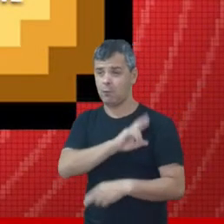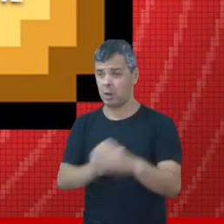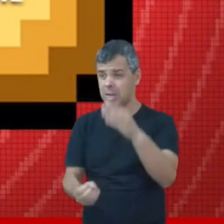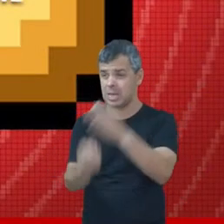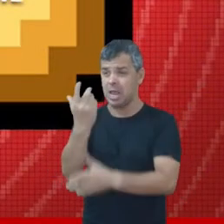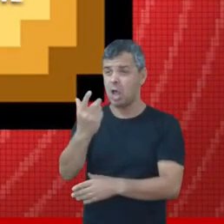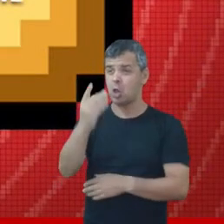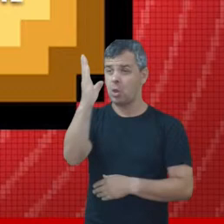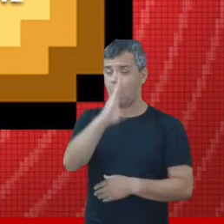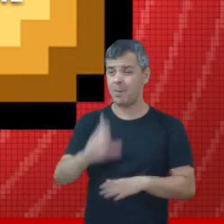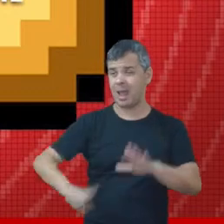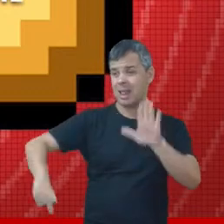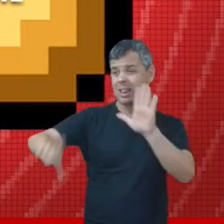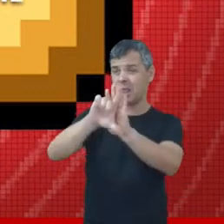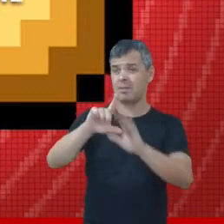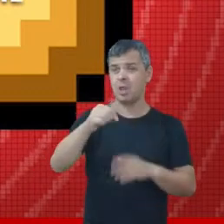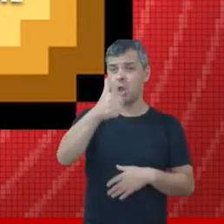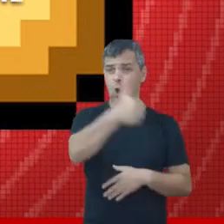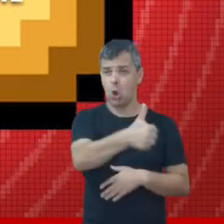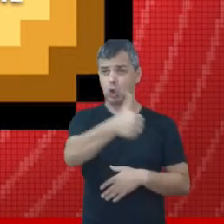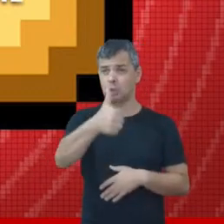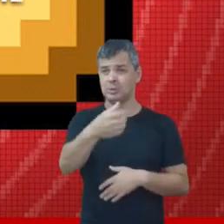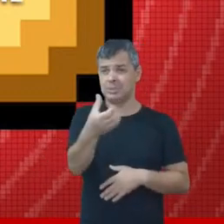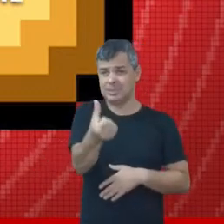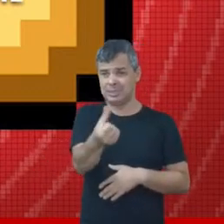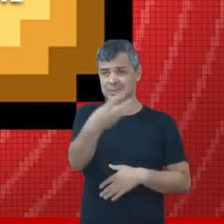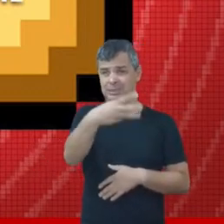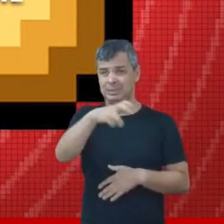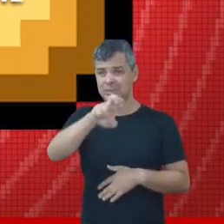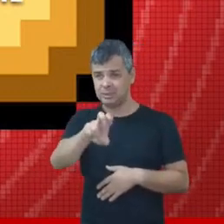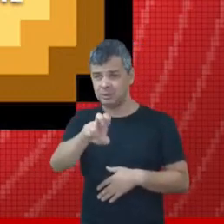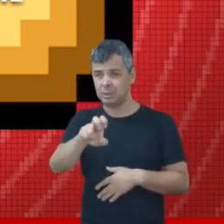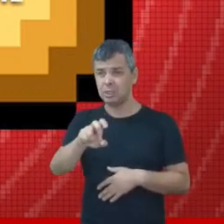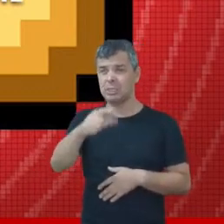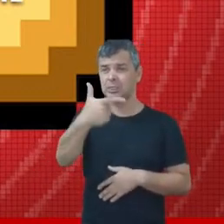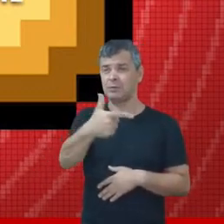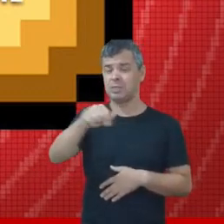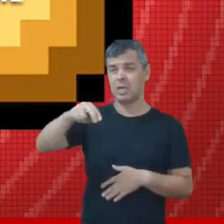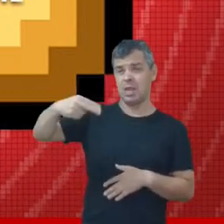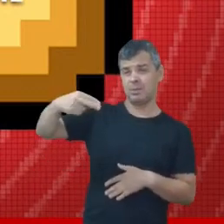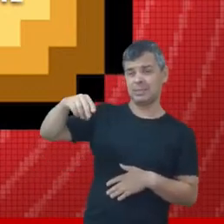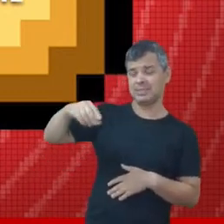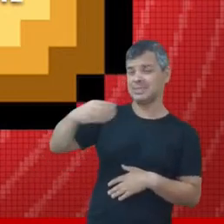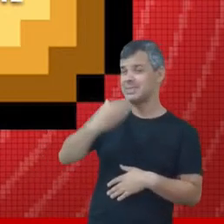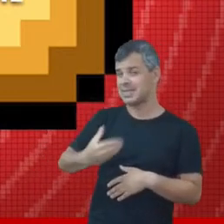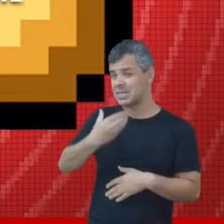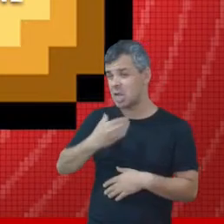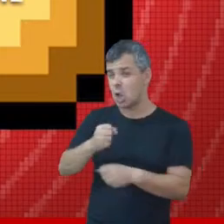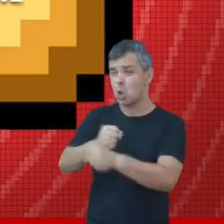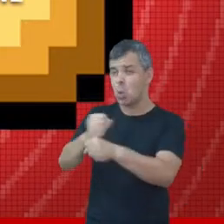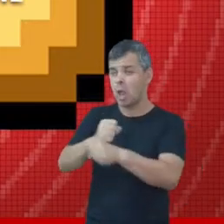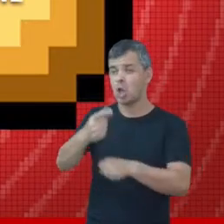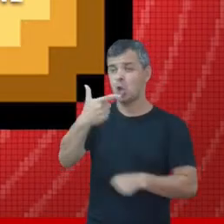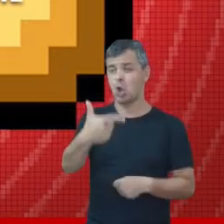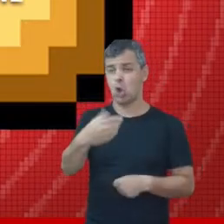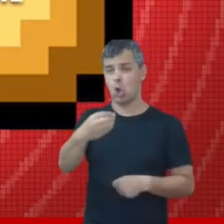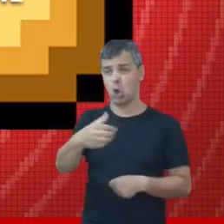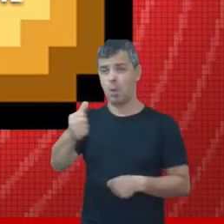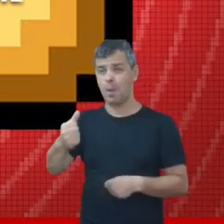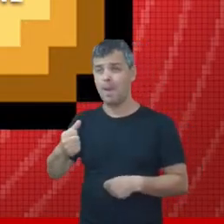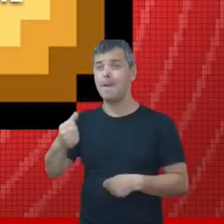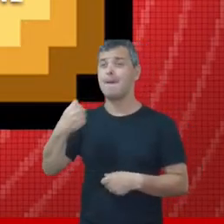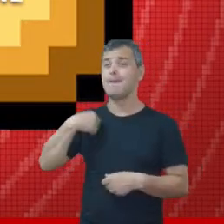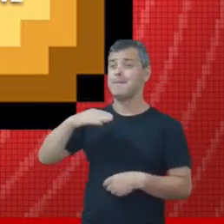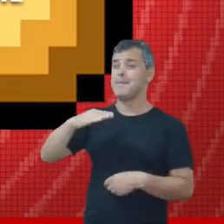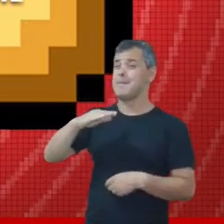Brasil pela Lei Federal número 11.635, de 27 de dezembro de 2007. Depois da morte